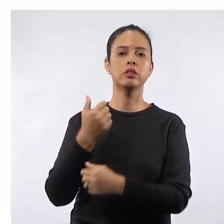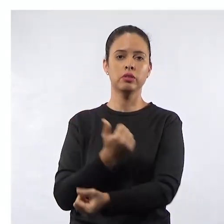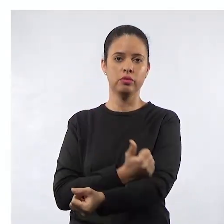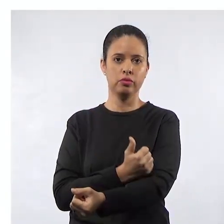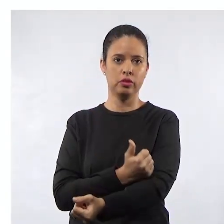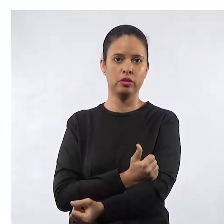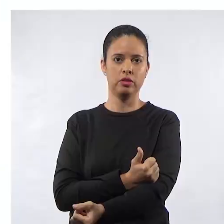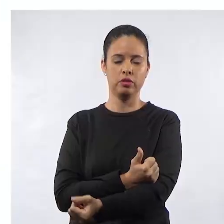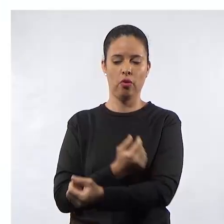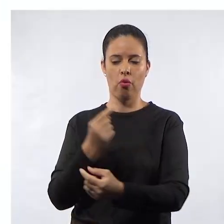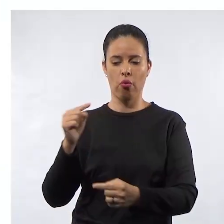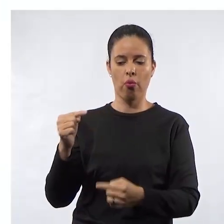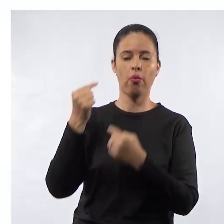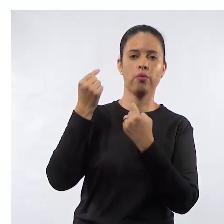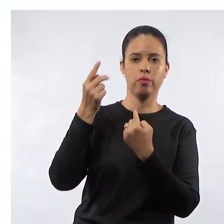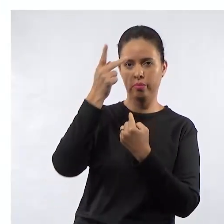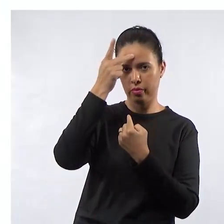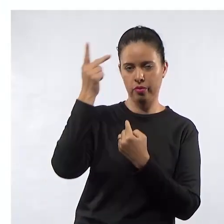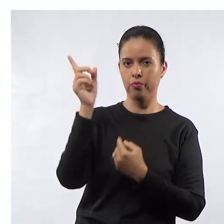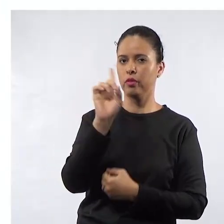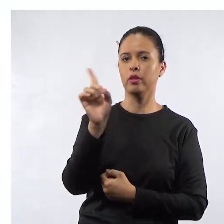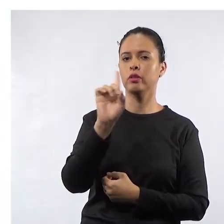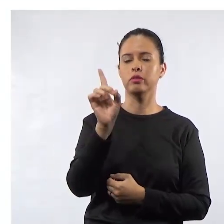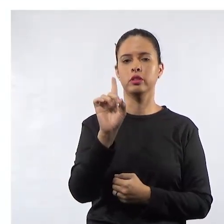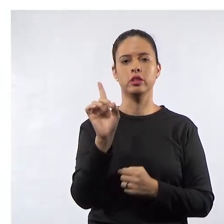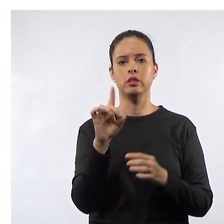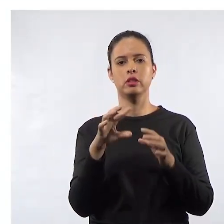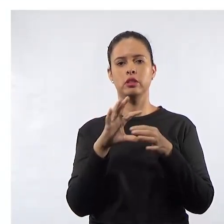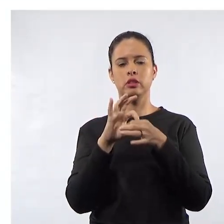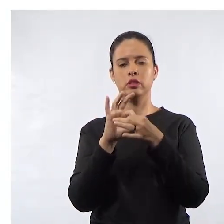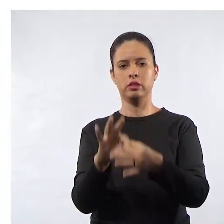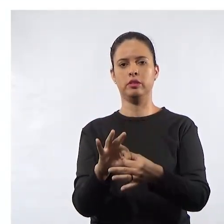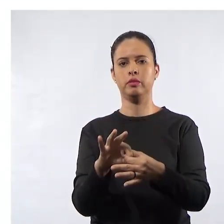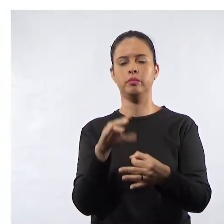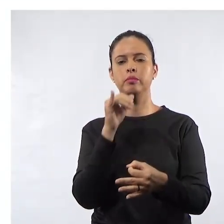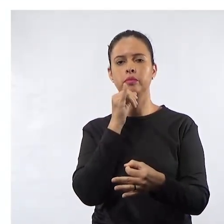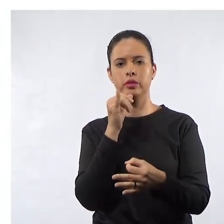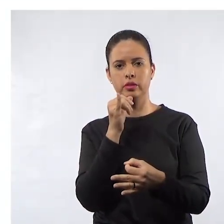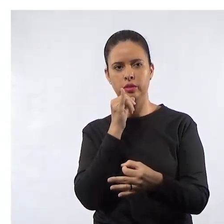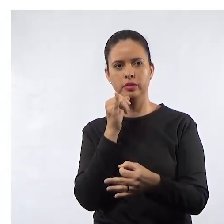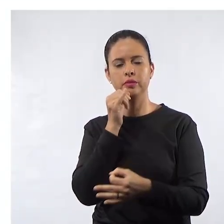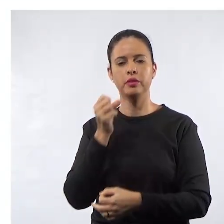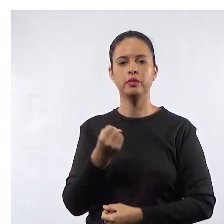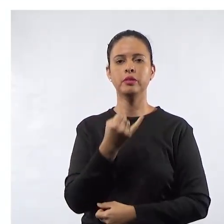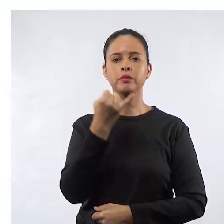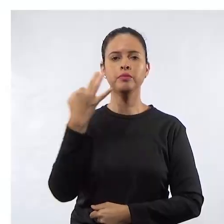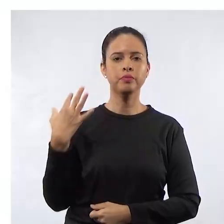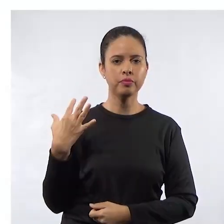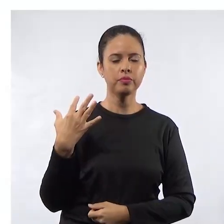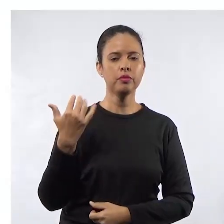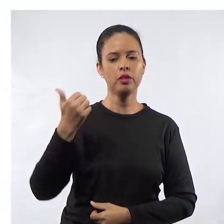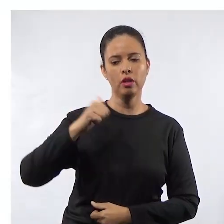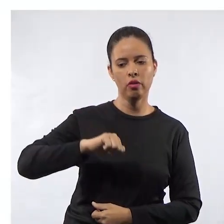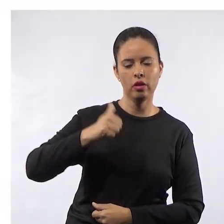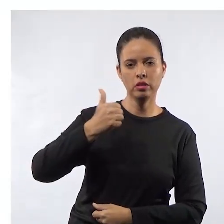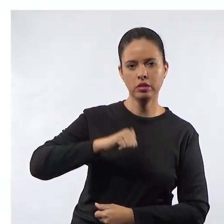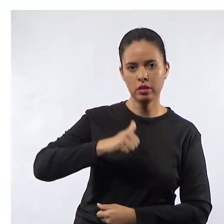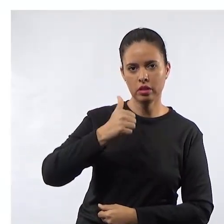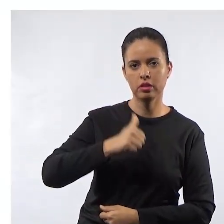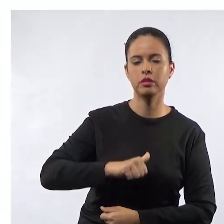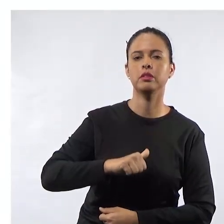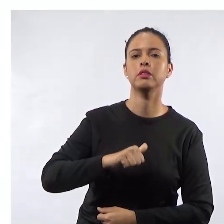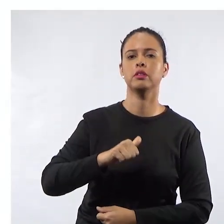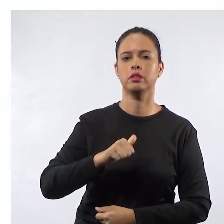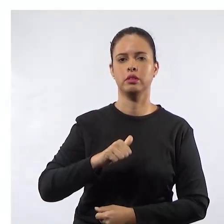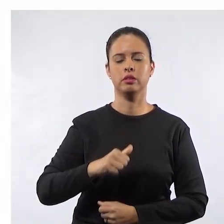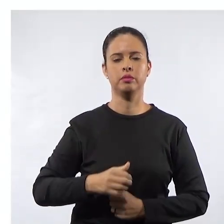o vício não atinge as pessoas, porque o vício ele está relacionado ali, como, por exemplo, um vício na quantidade ou na qualidade, uma